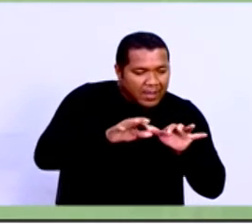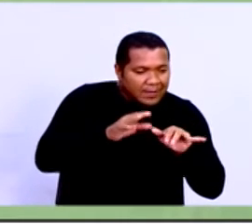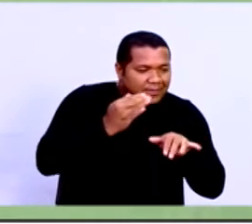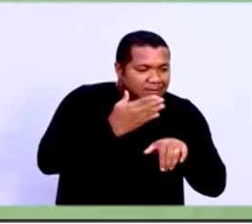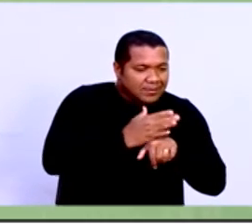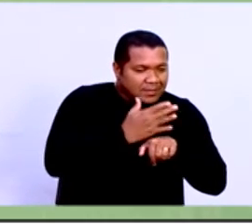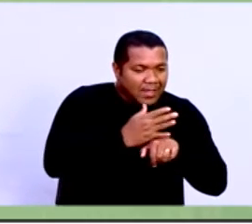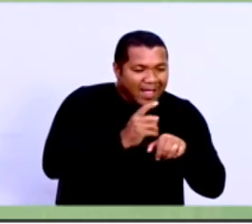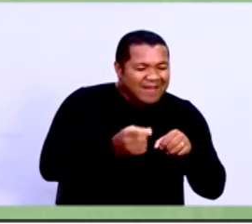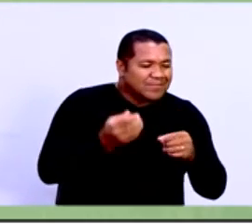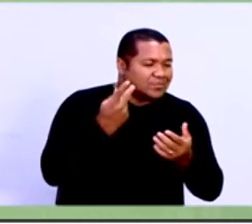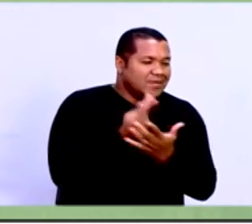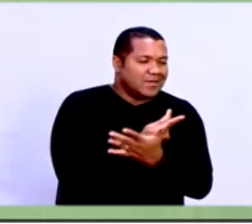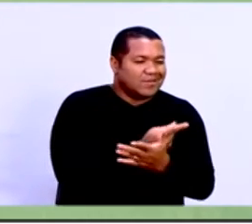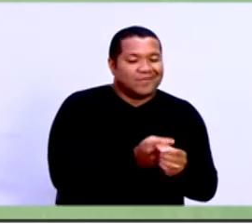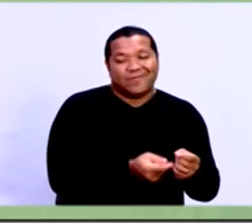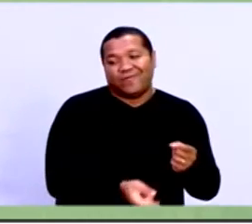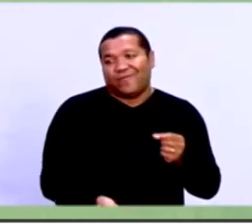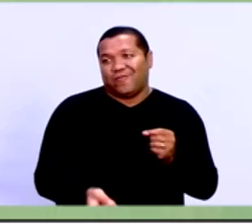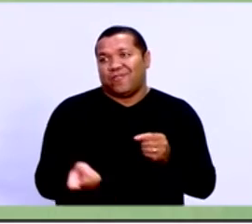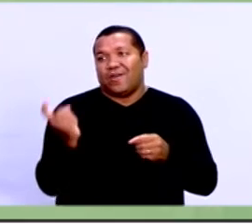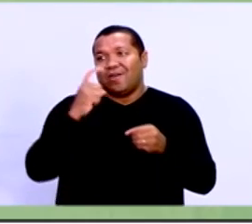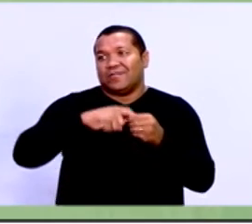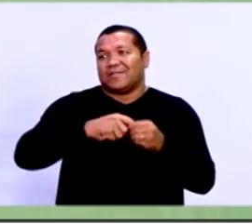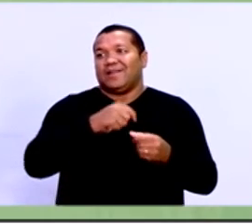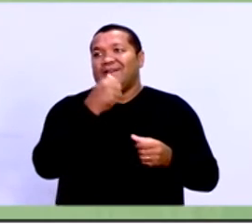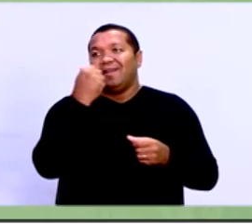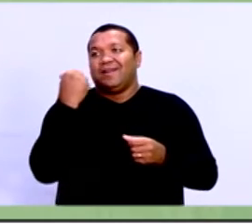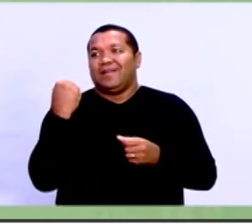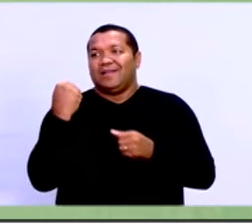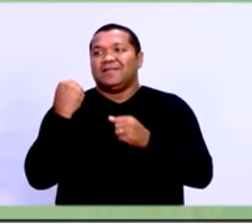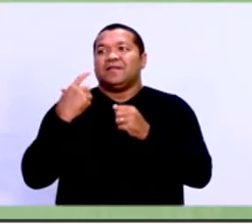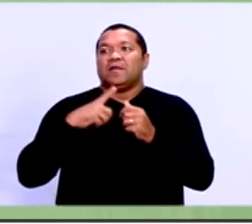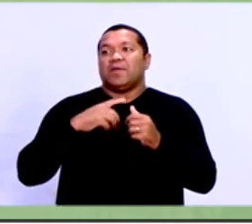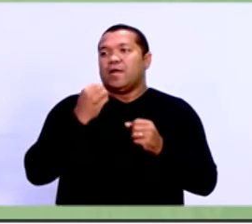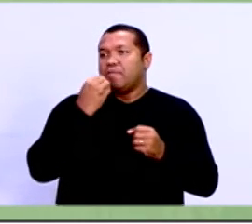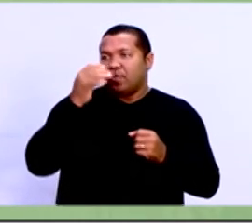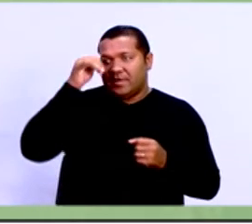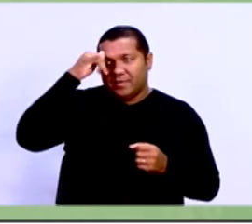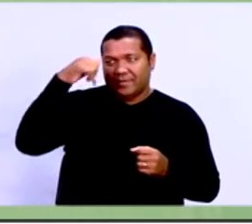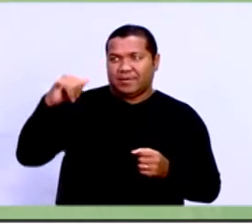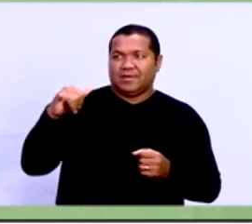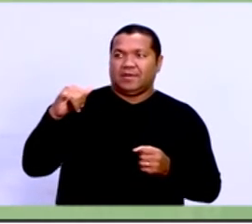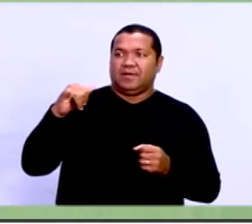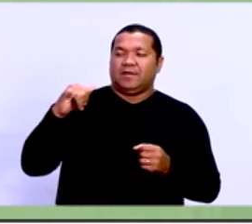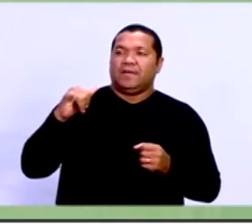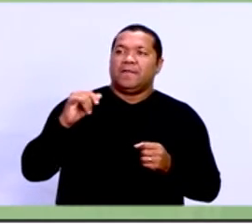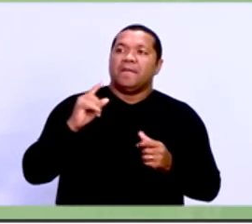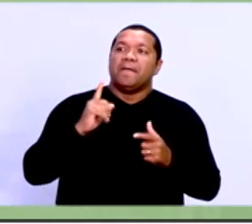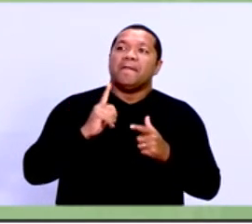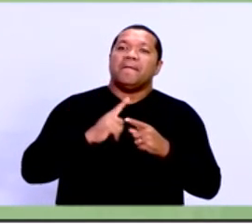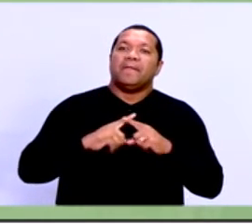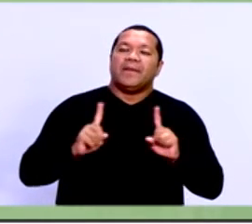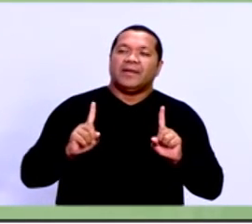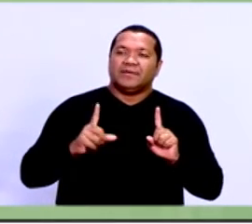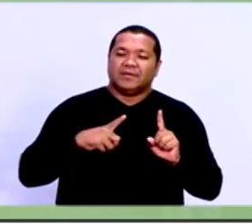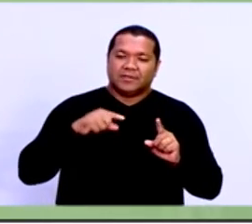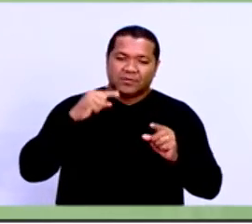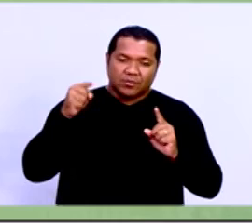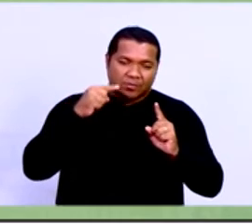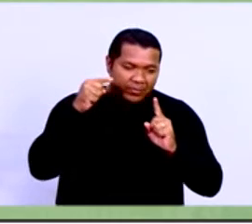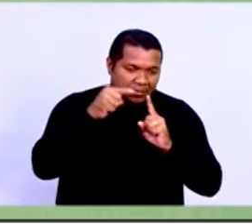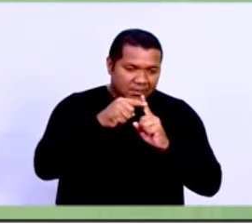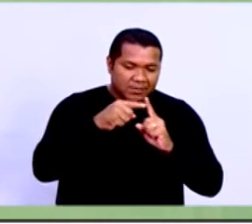até tem que passar por todas mas é bom evitar mas é esse o objetivo do do